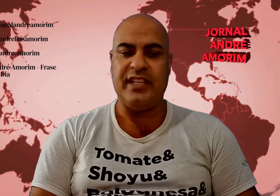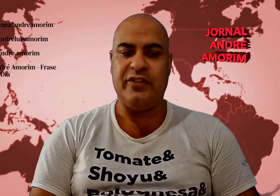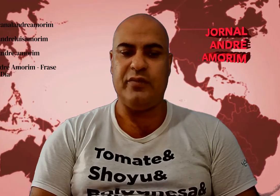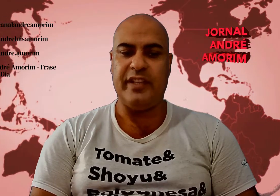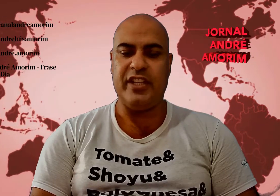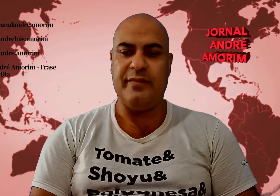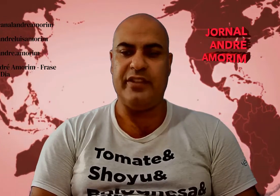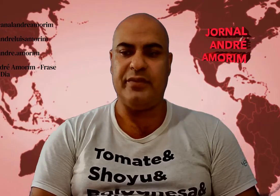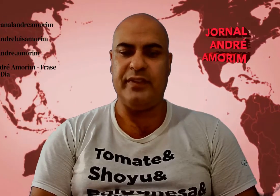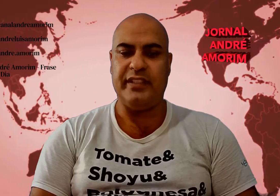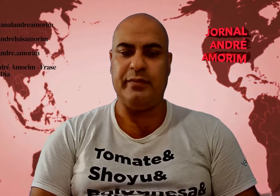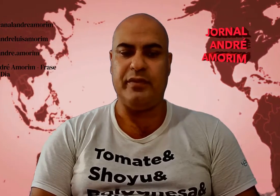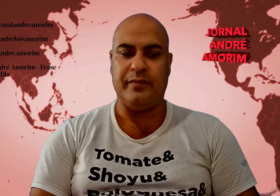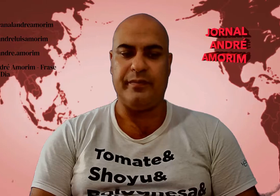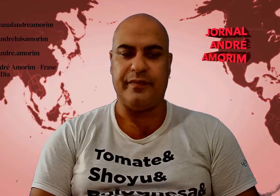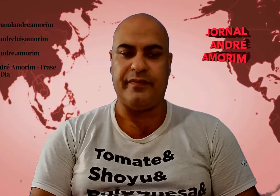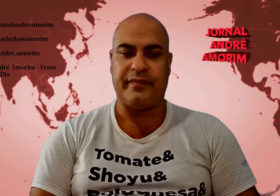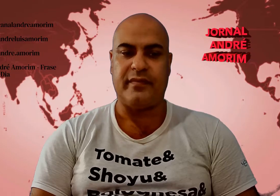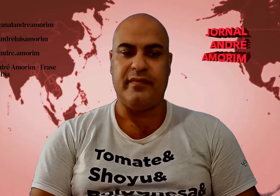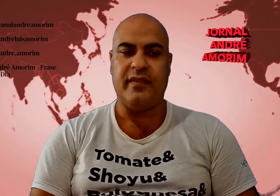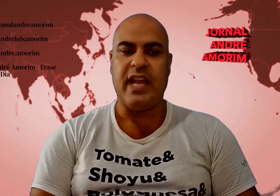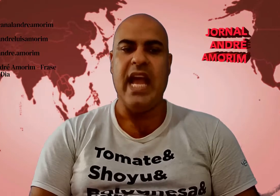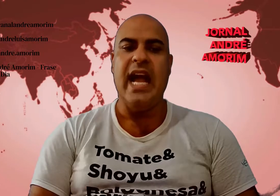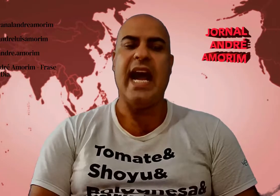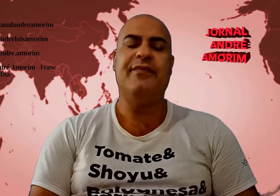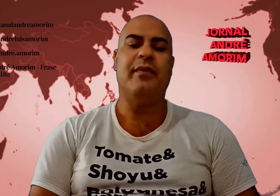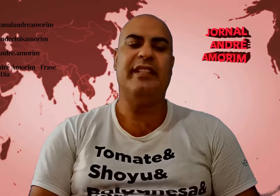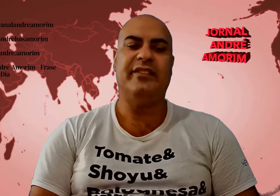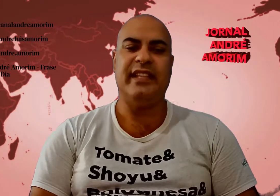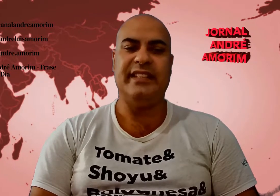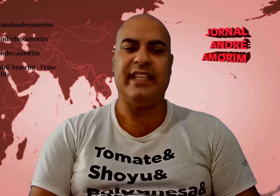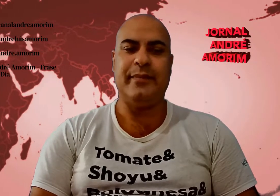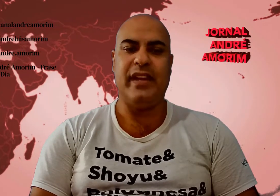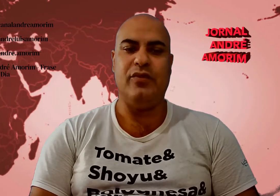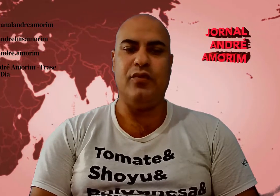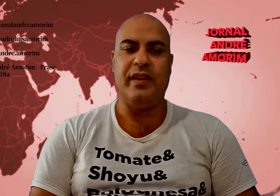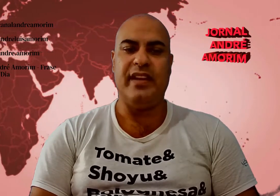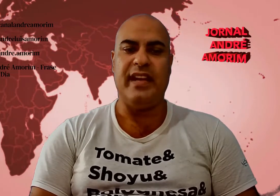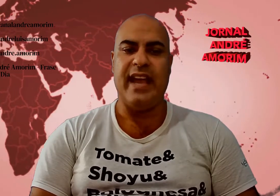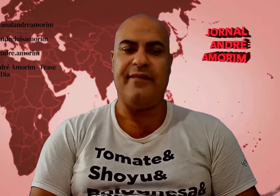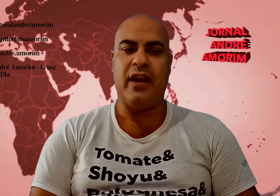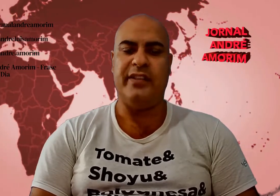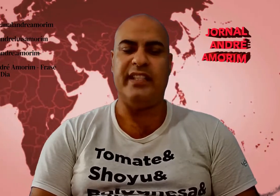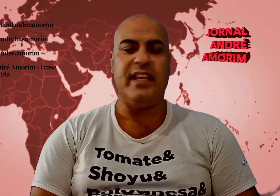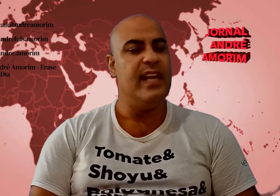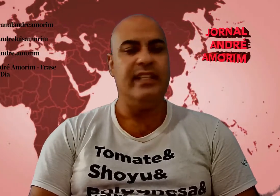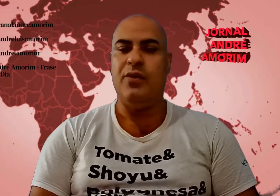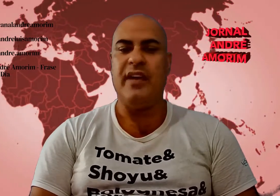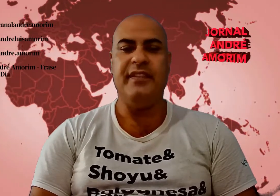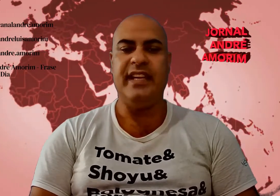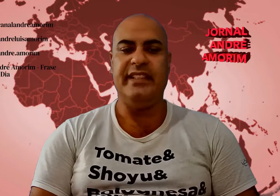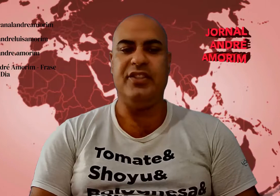tinha mais de 500 compartilhamentos no Facebook. A informação analisada pela lupa é